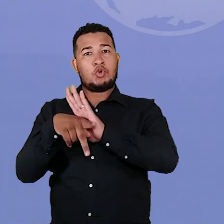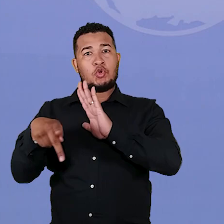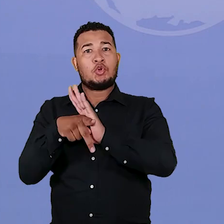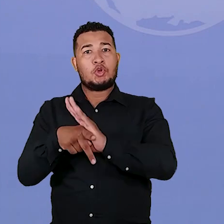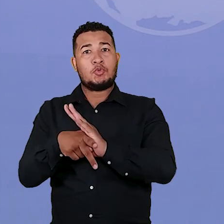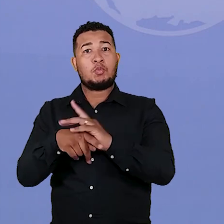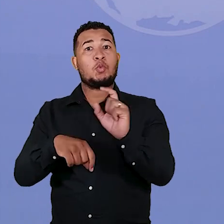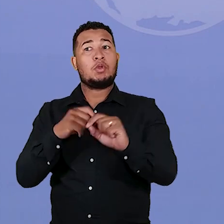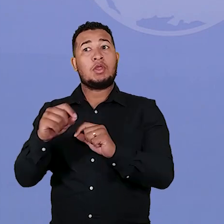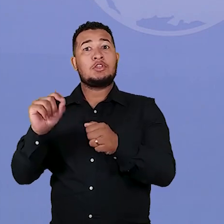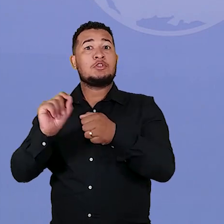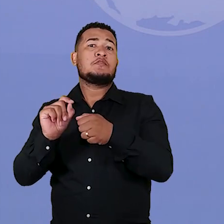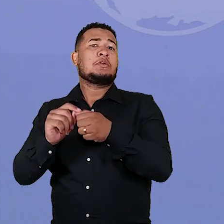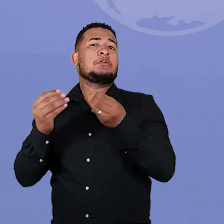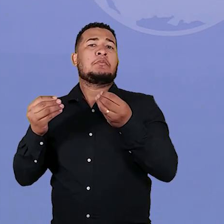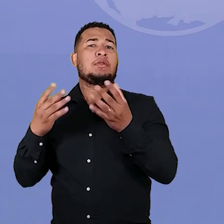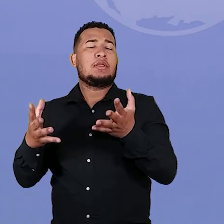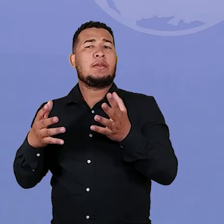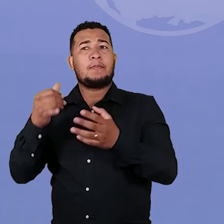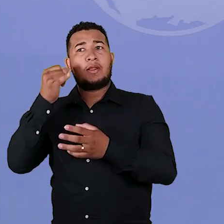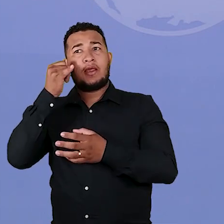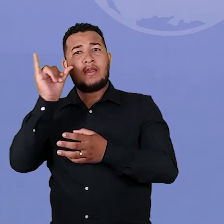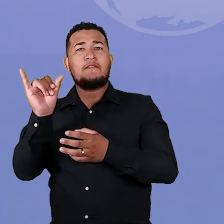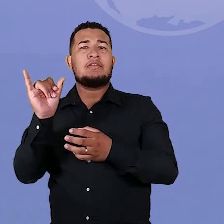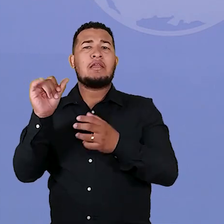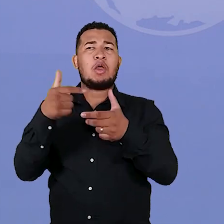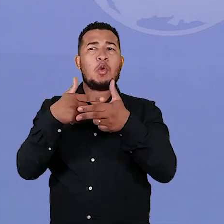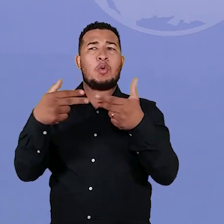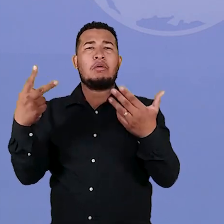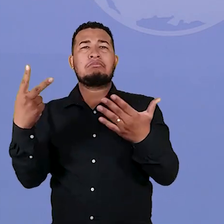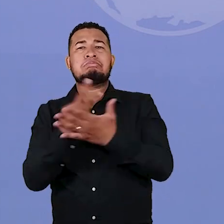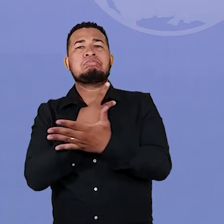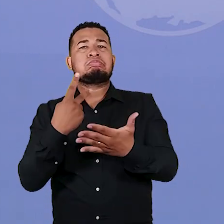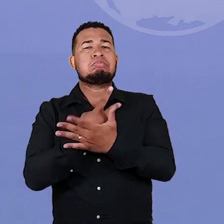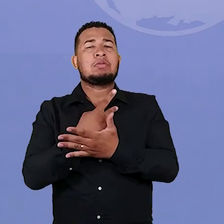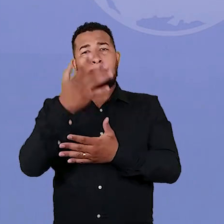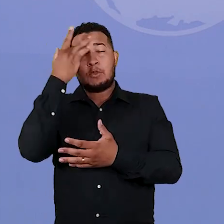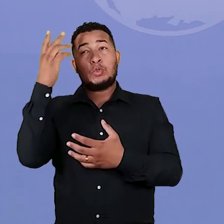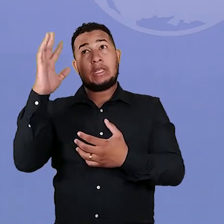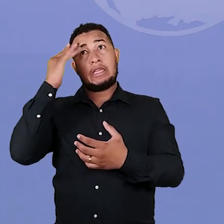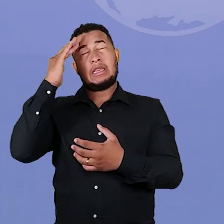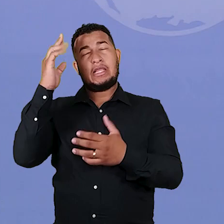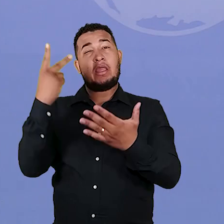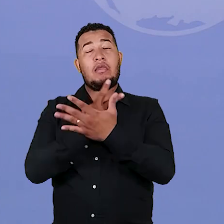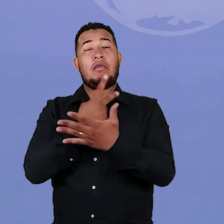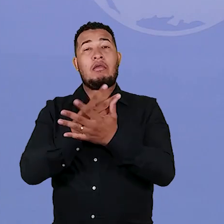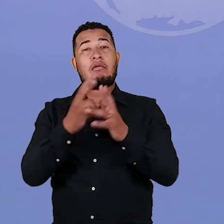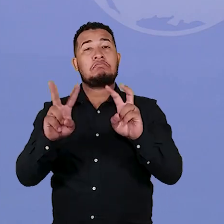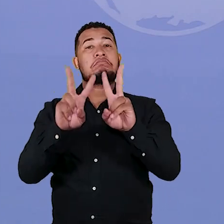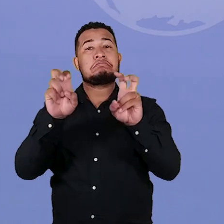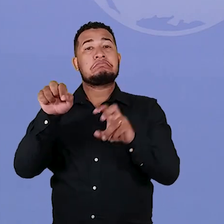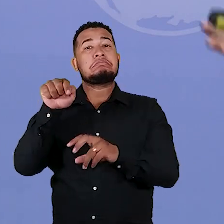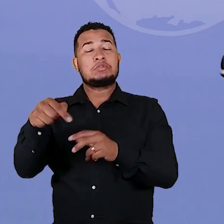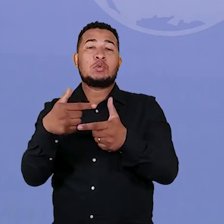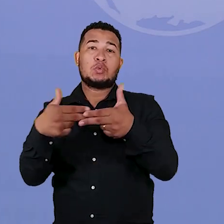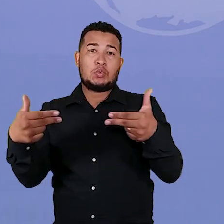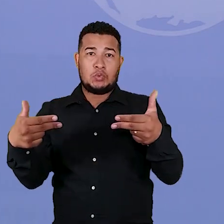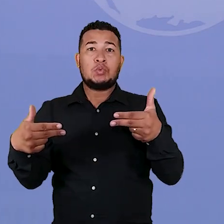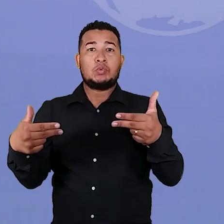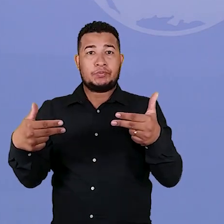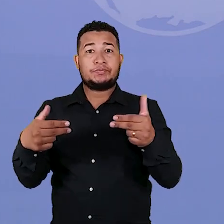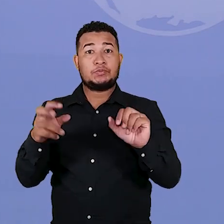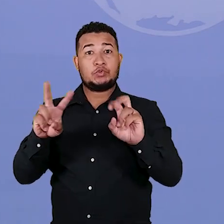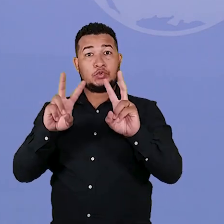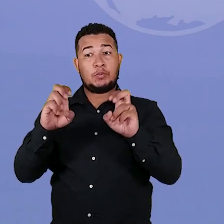próprios que nós fazemos para não haver interpretações errôneas quando a gente vai se referir